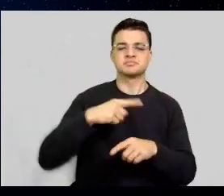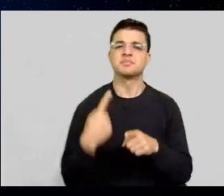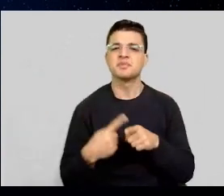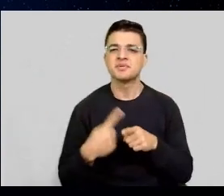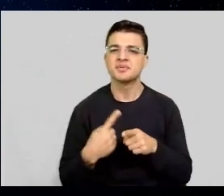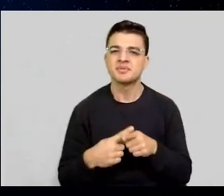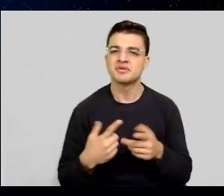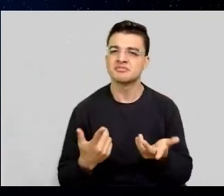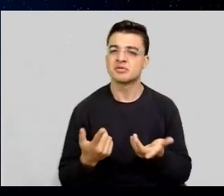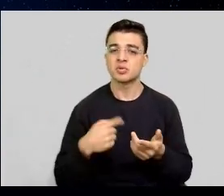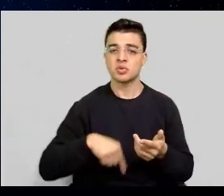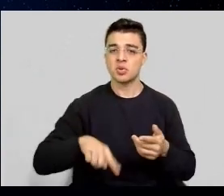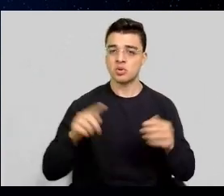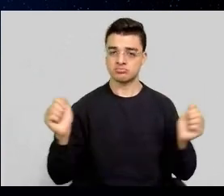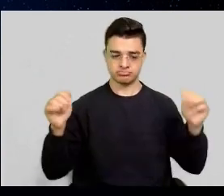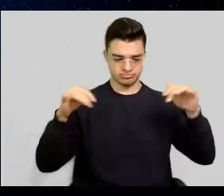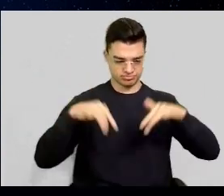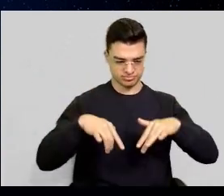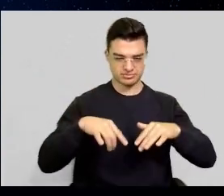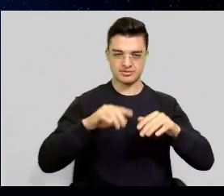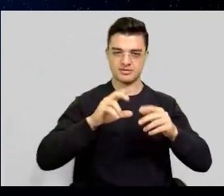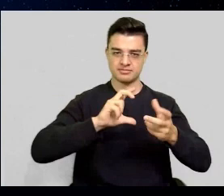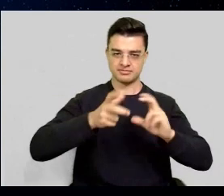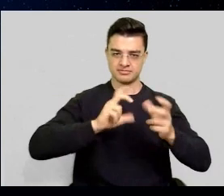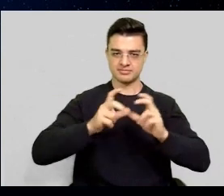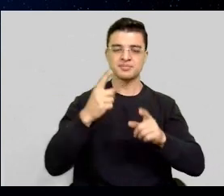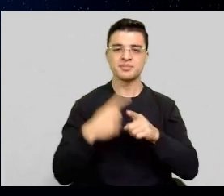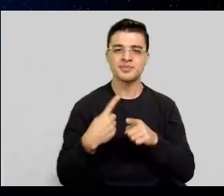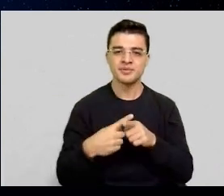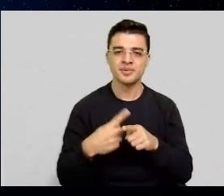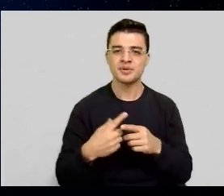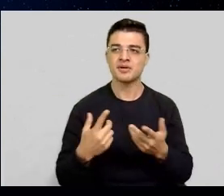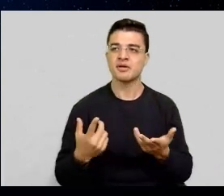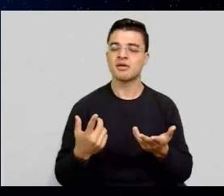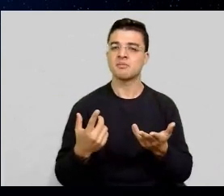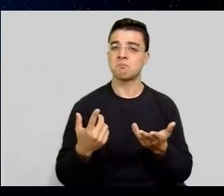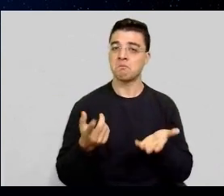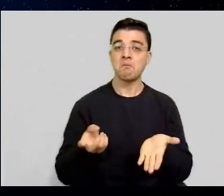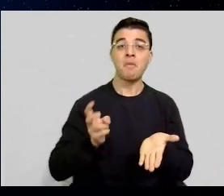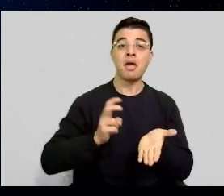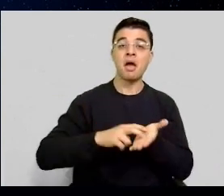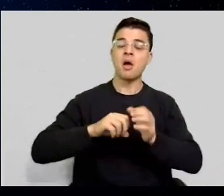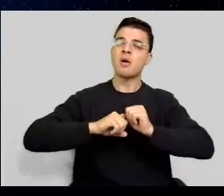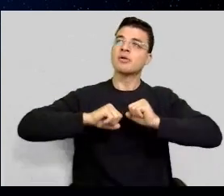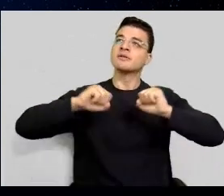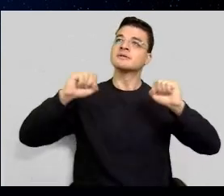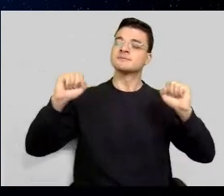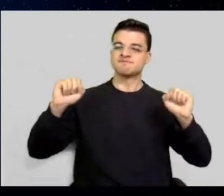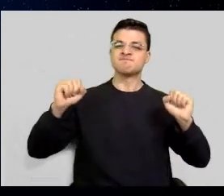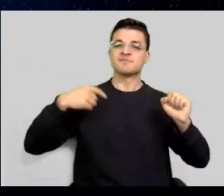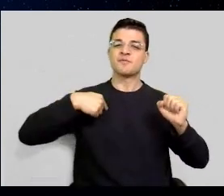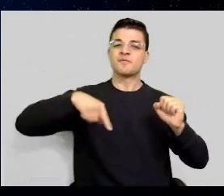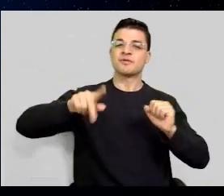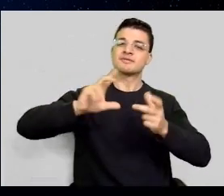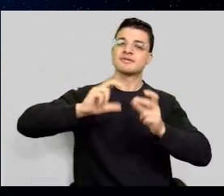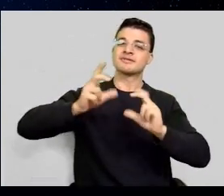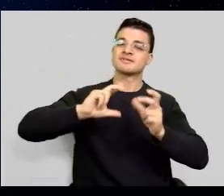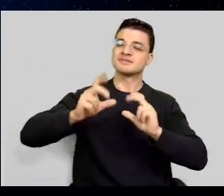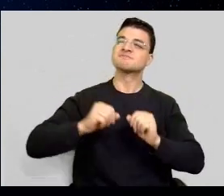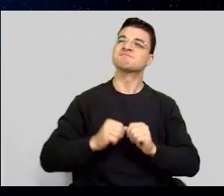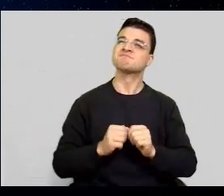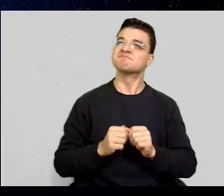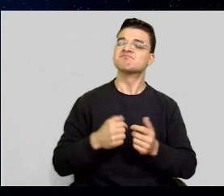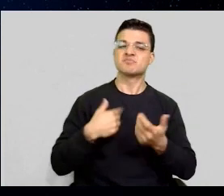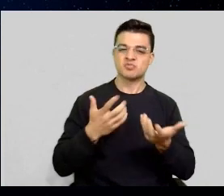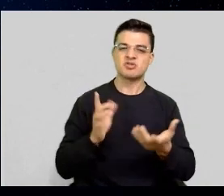estamos aqui no TDC? O que nos fez acordar hoje e dizer, putz, hoje eu quero ir para o TDC e justamente eu quero gerar